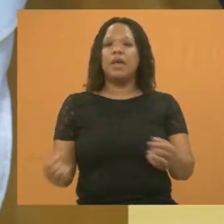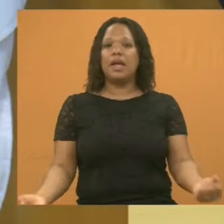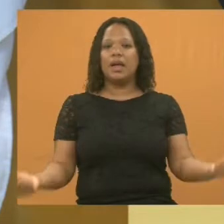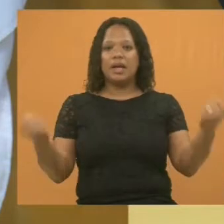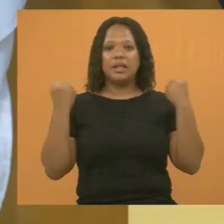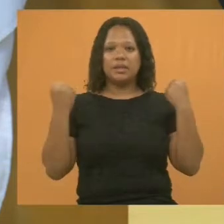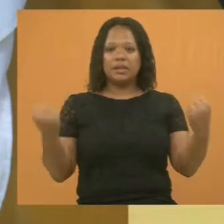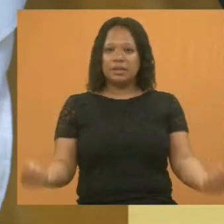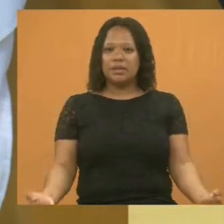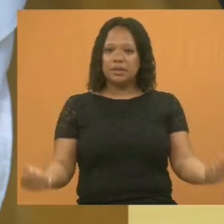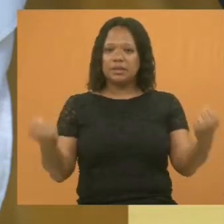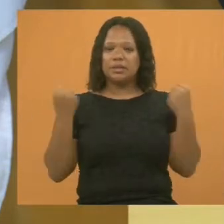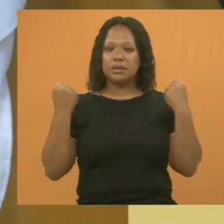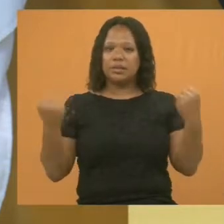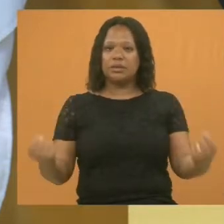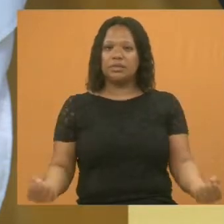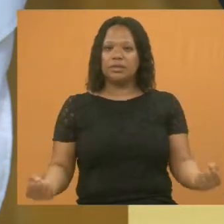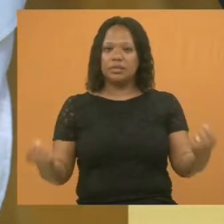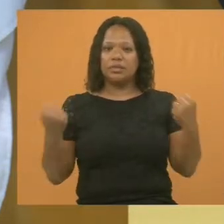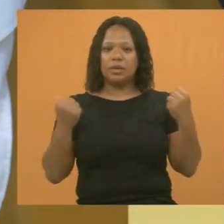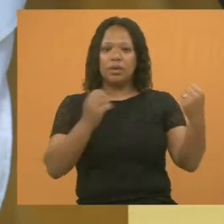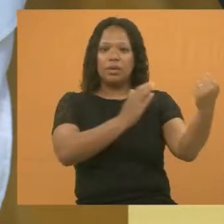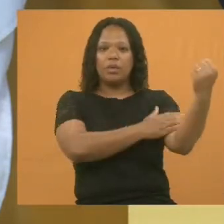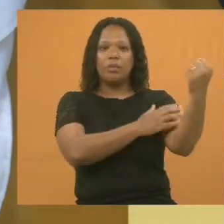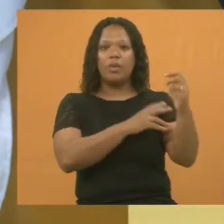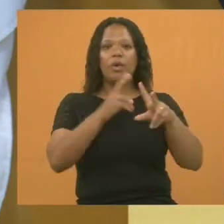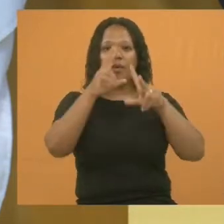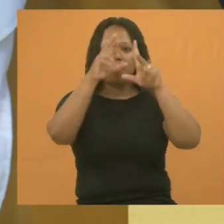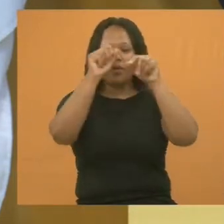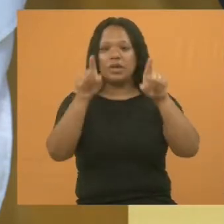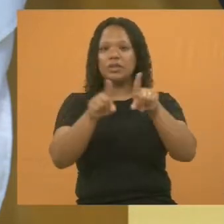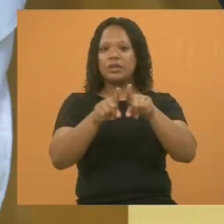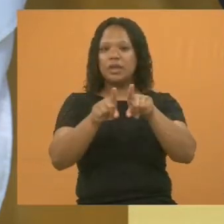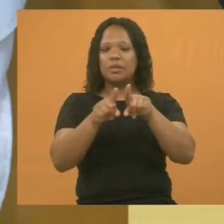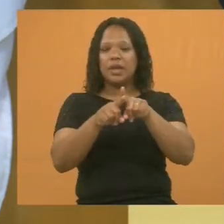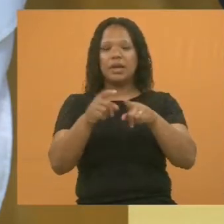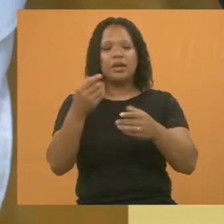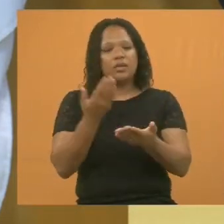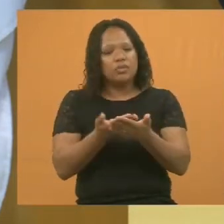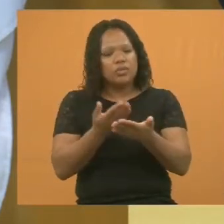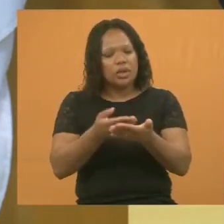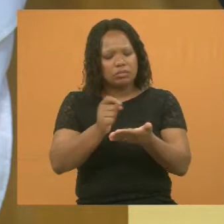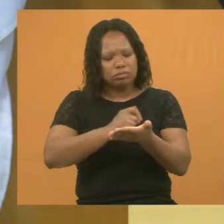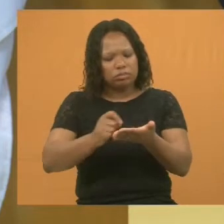gente vai fazendo para desenvolver o nosso corpo e a nossa mente, através de estudos.